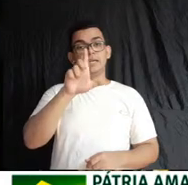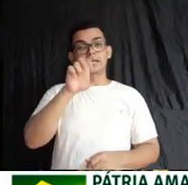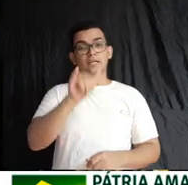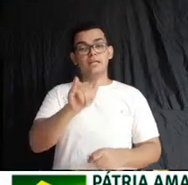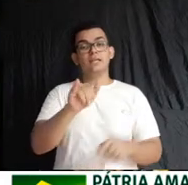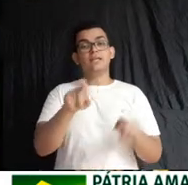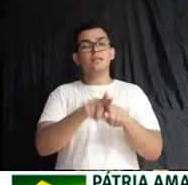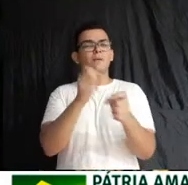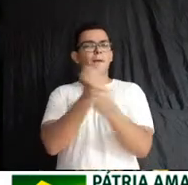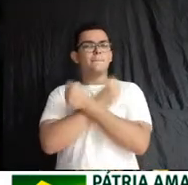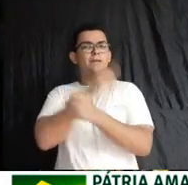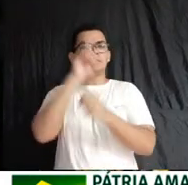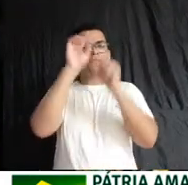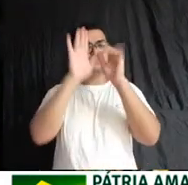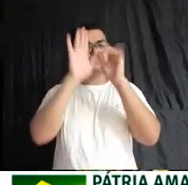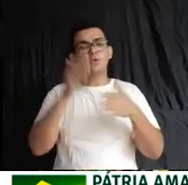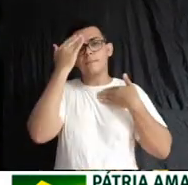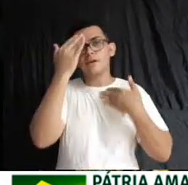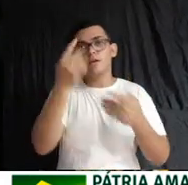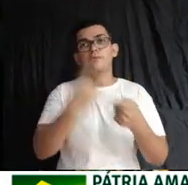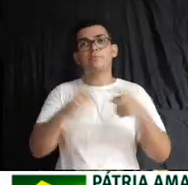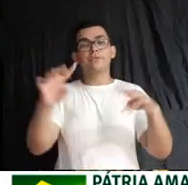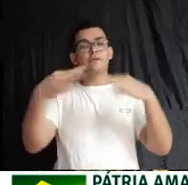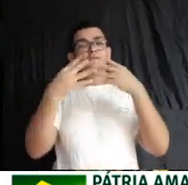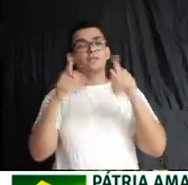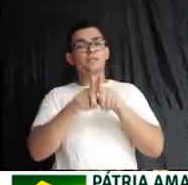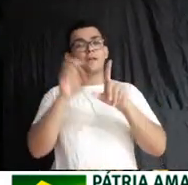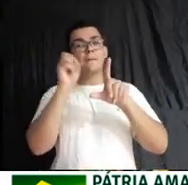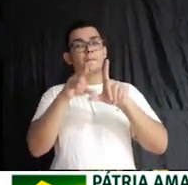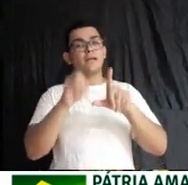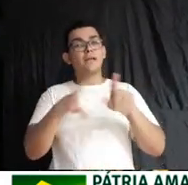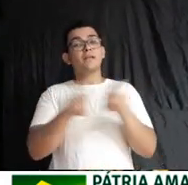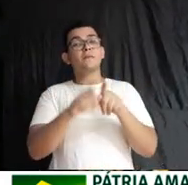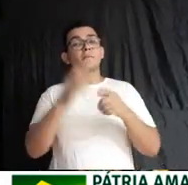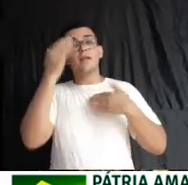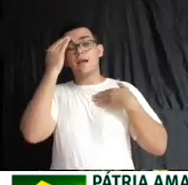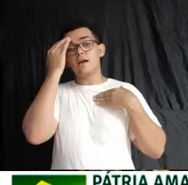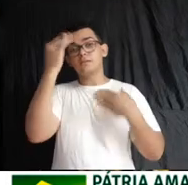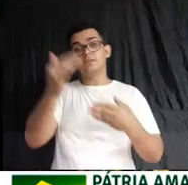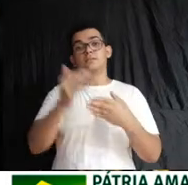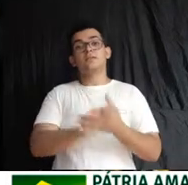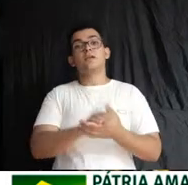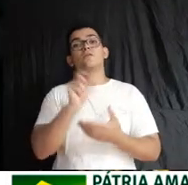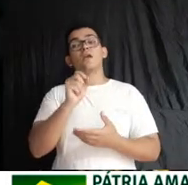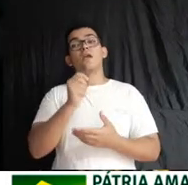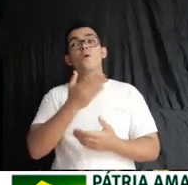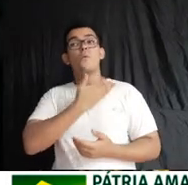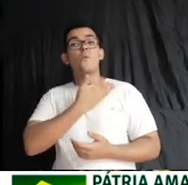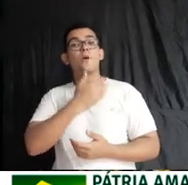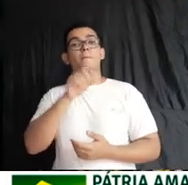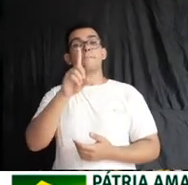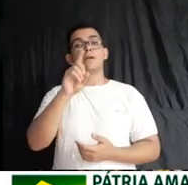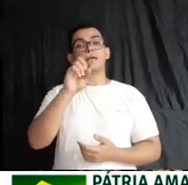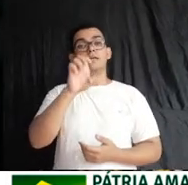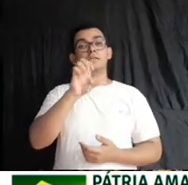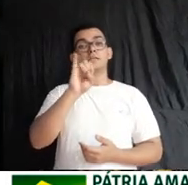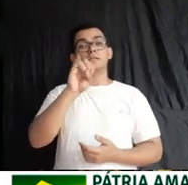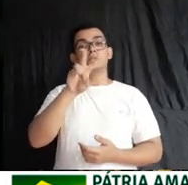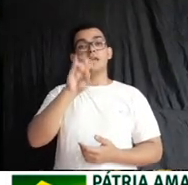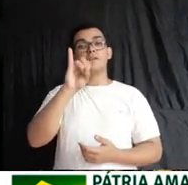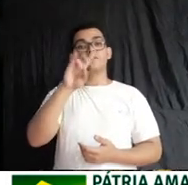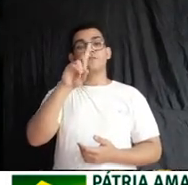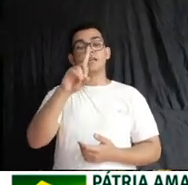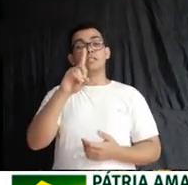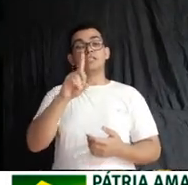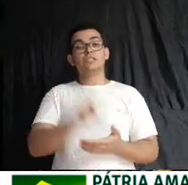você. Obrigado por estar assistindo também a live. Agradecendo em especial também ao nosso amigo David pelo convite de estar aqui. Lembrando que